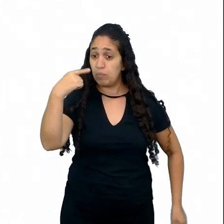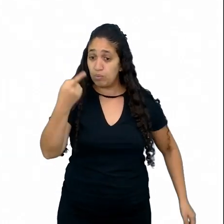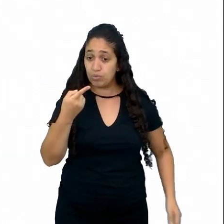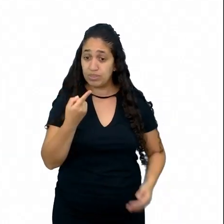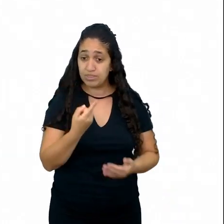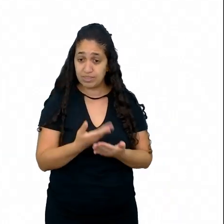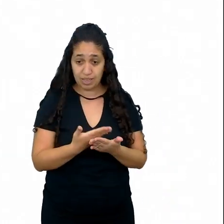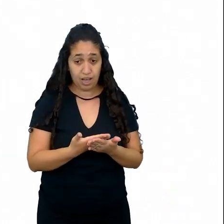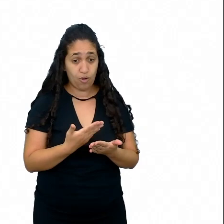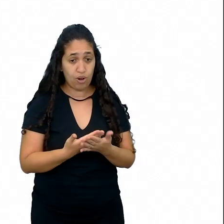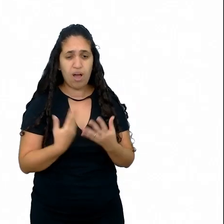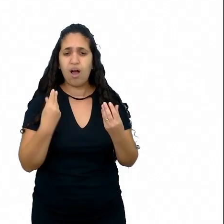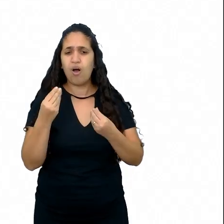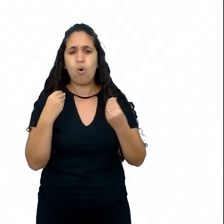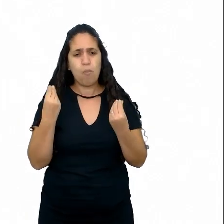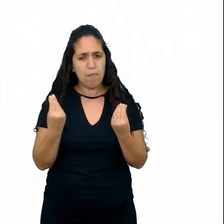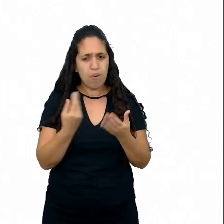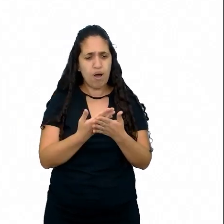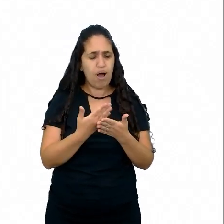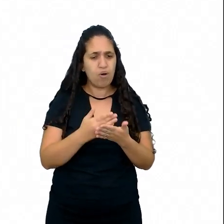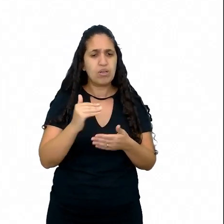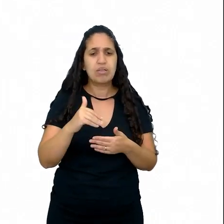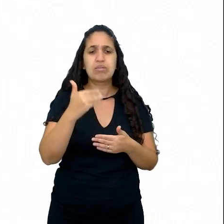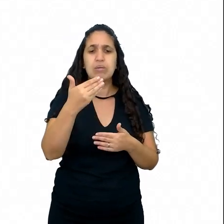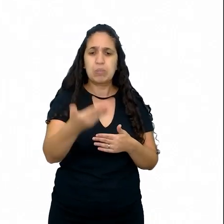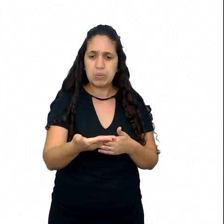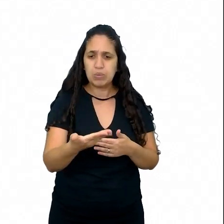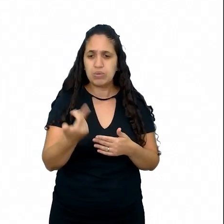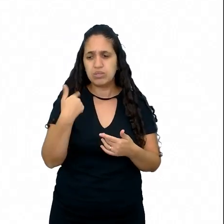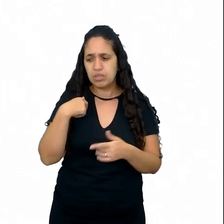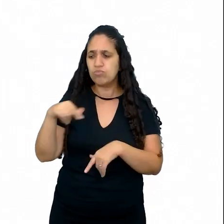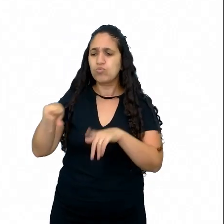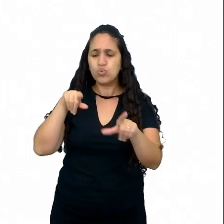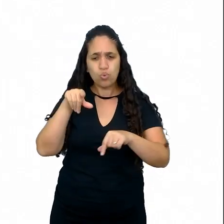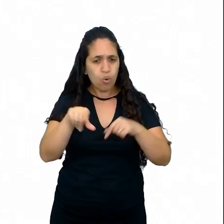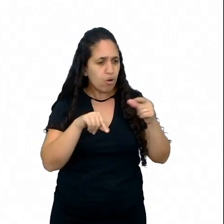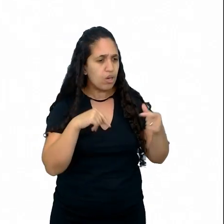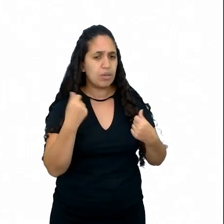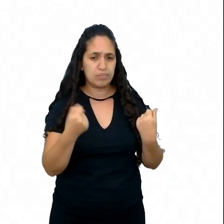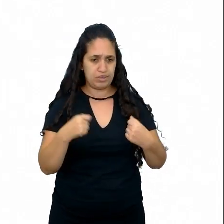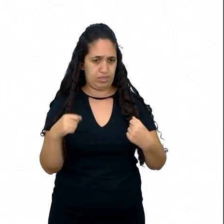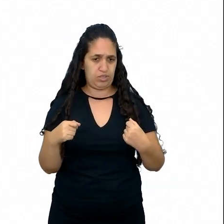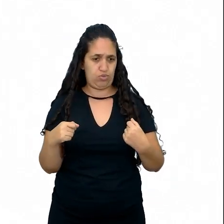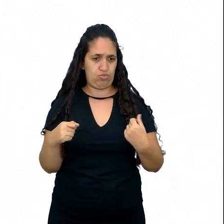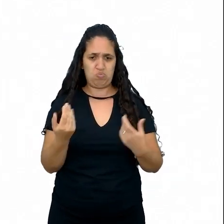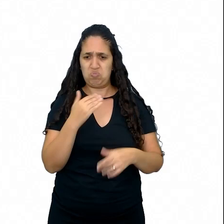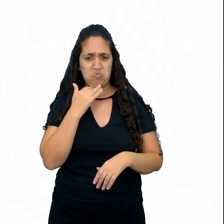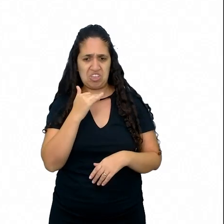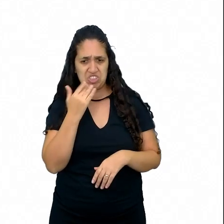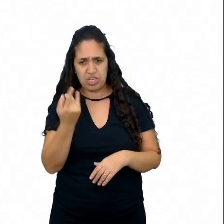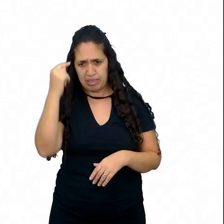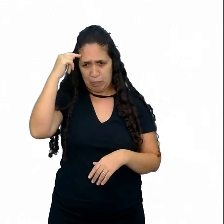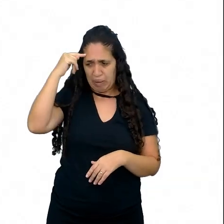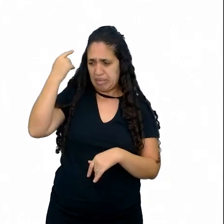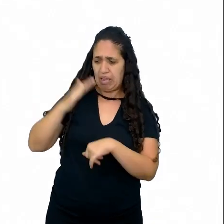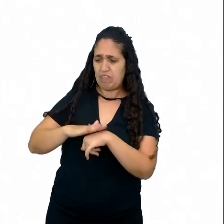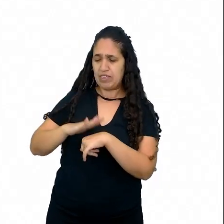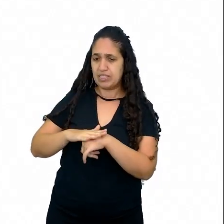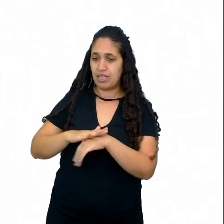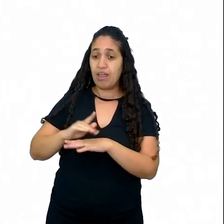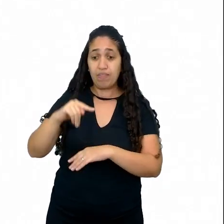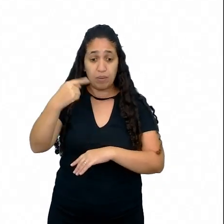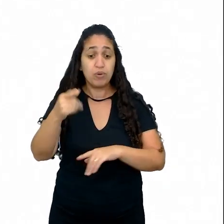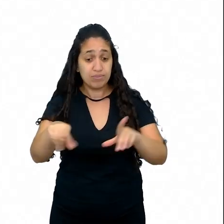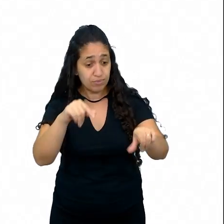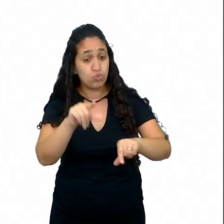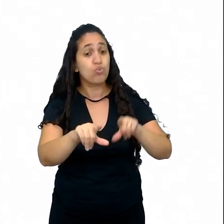né? Como que eu vou fazer depois da aula? Eu tenho que tomar decisões. Não adianta eu só pensar, fazer e não tem que tomar essas decisões.